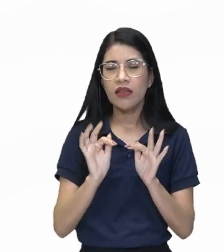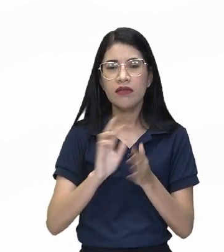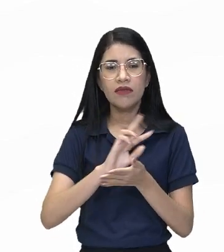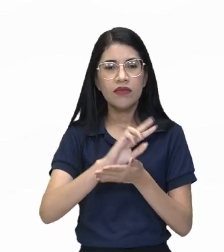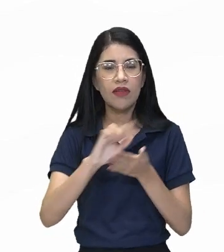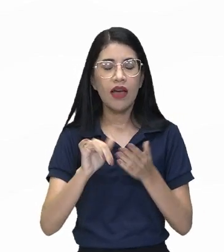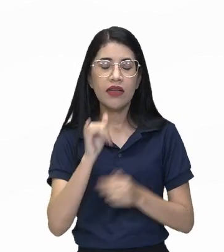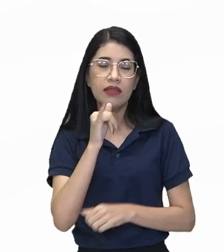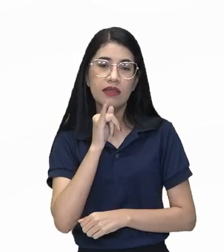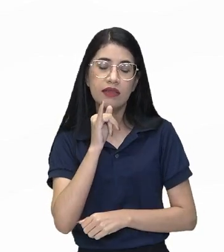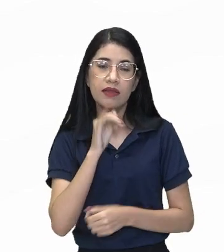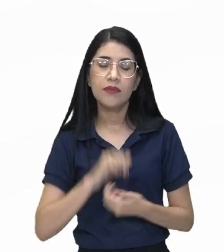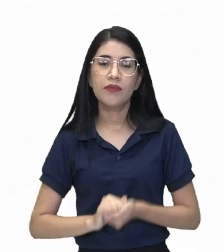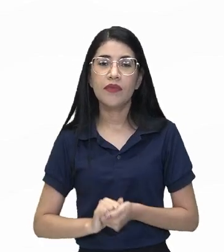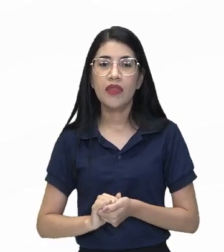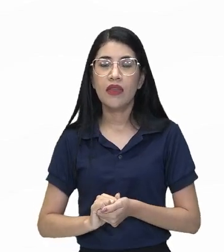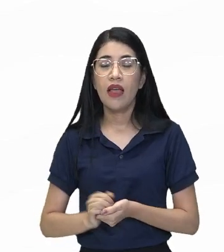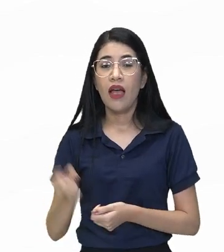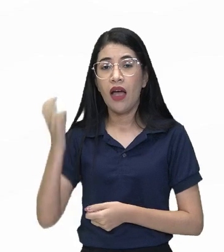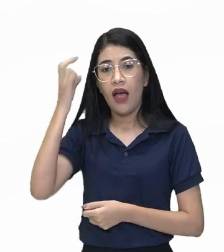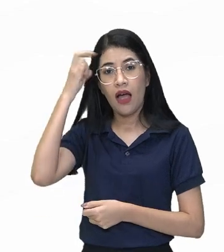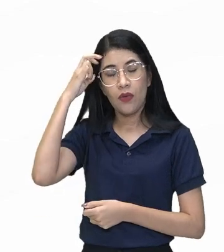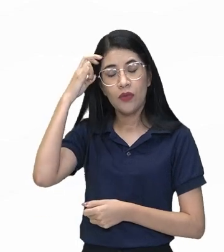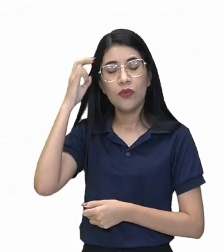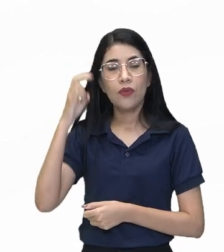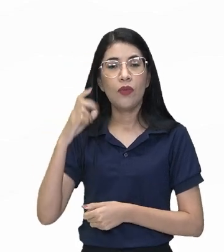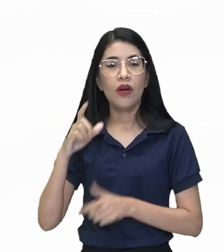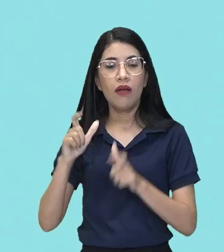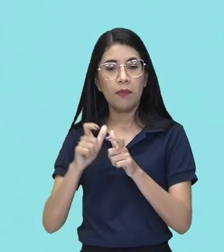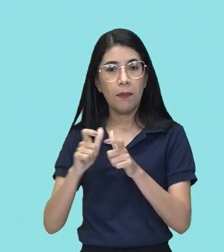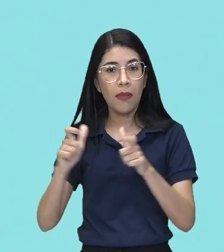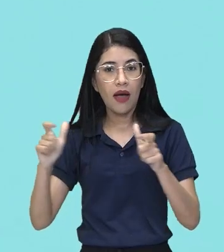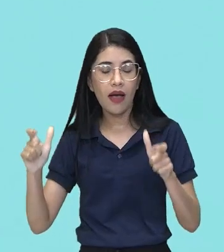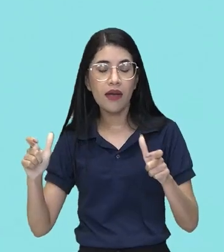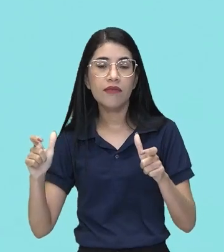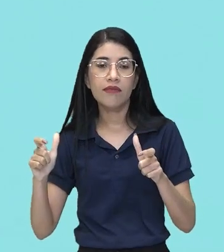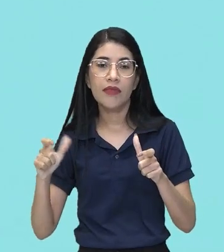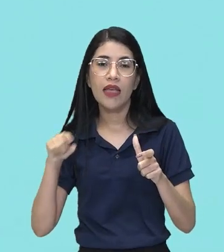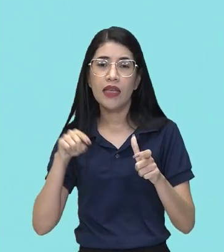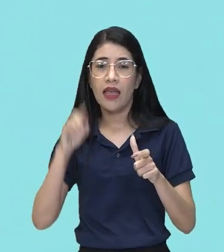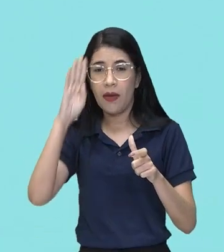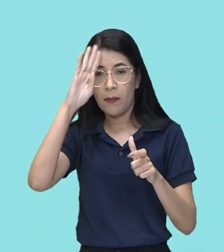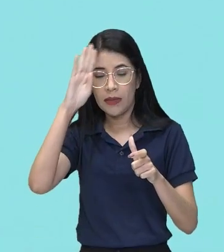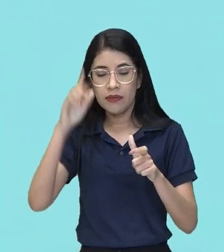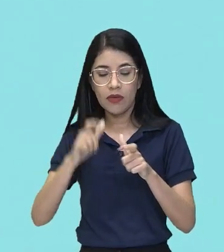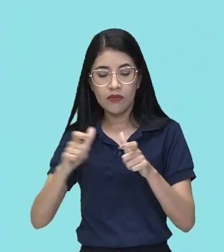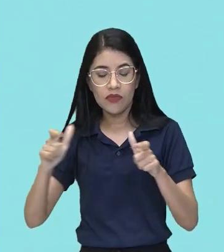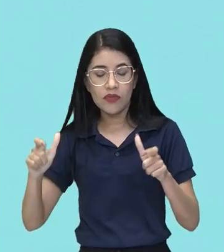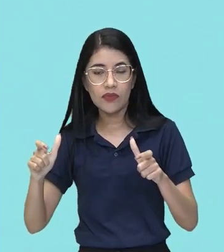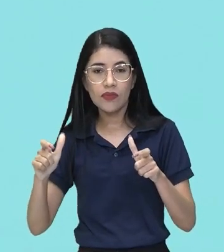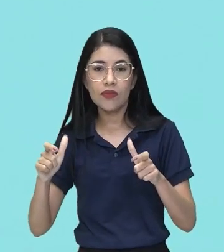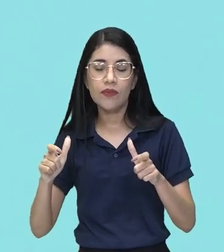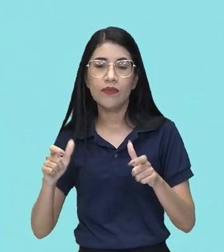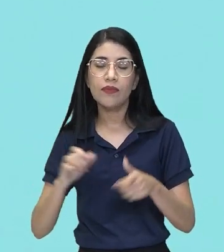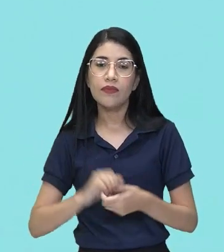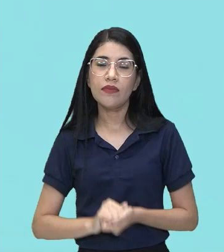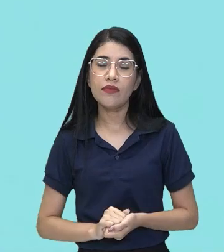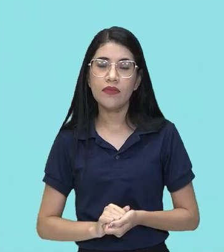uma cultura uma dominante, uma cultura, né,